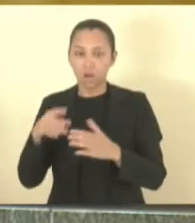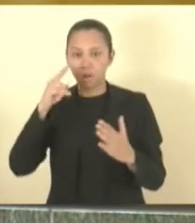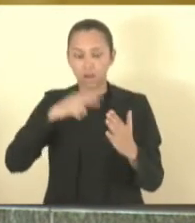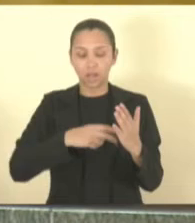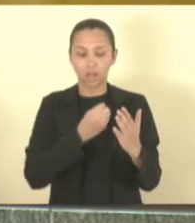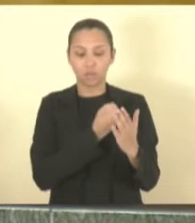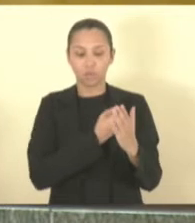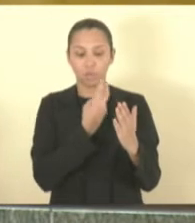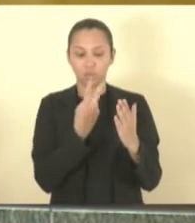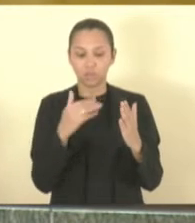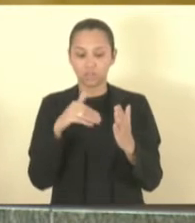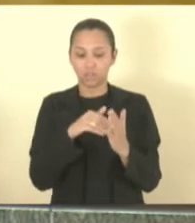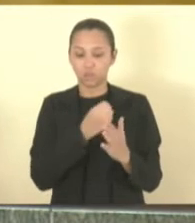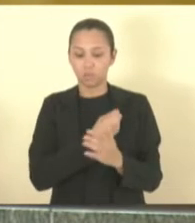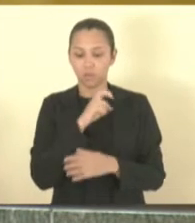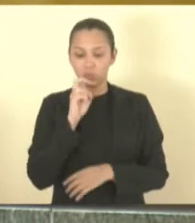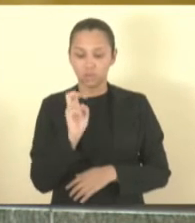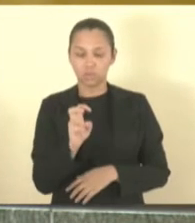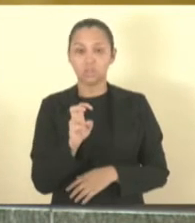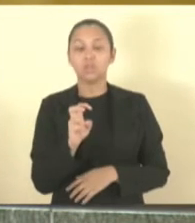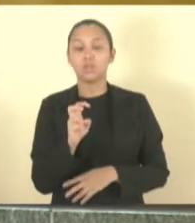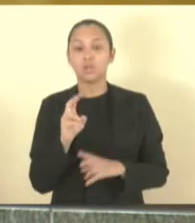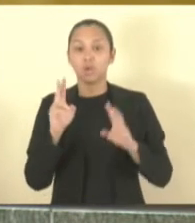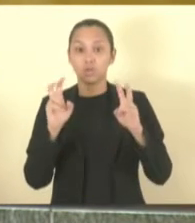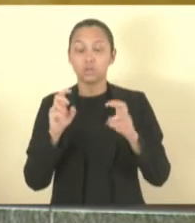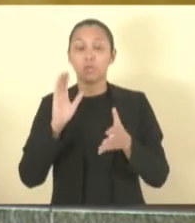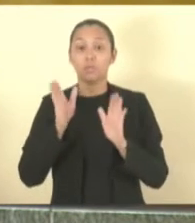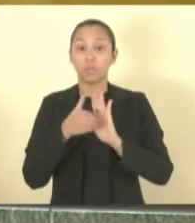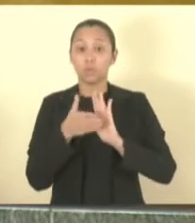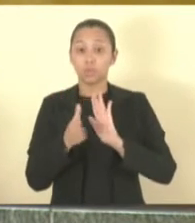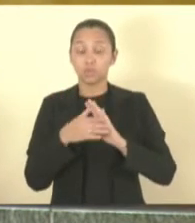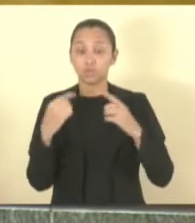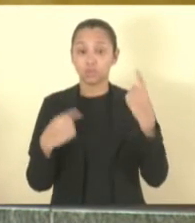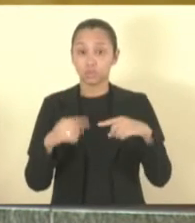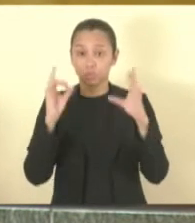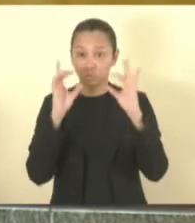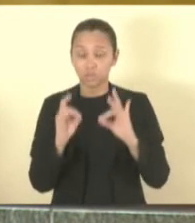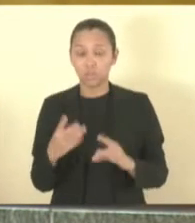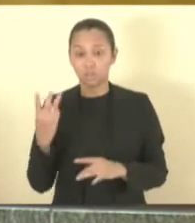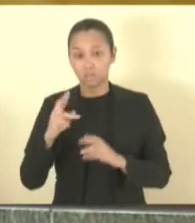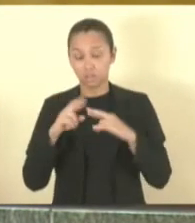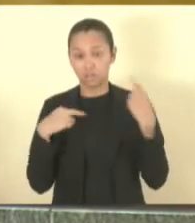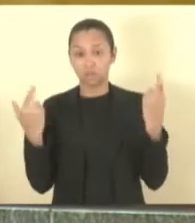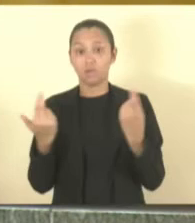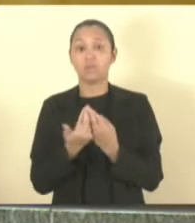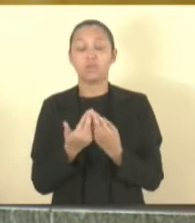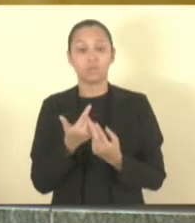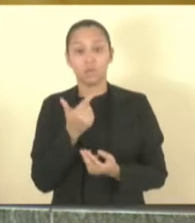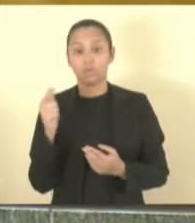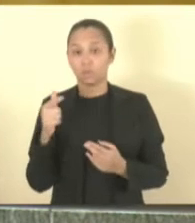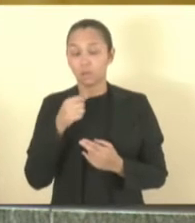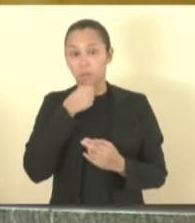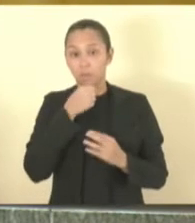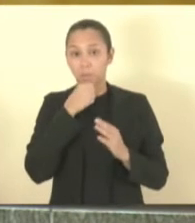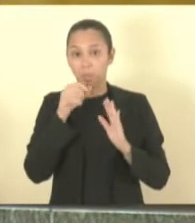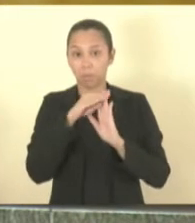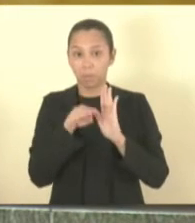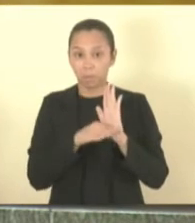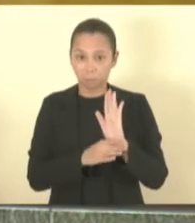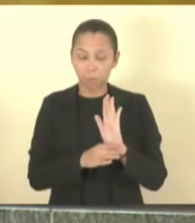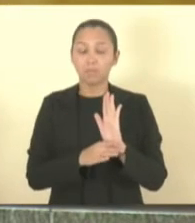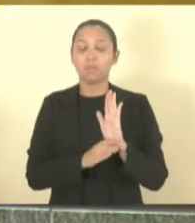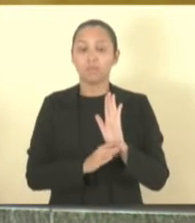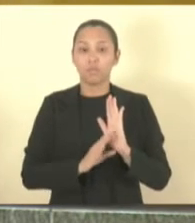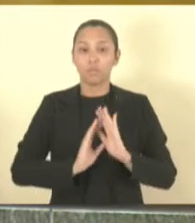2 ao item 5, tratam-se de proposições de discussão especial em terceira sessão, não havendo oradores inscritos, as matérias